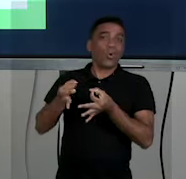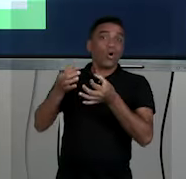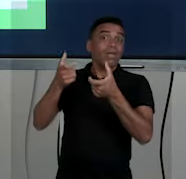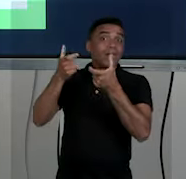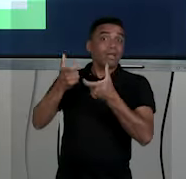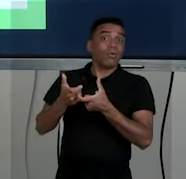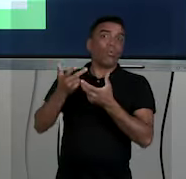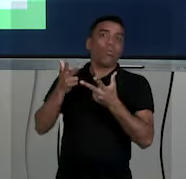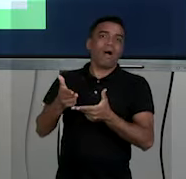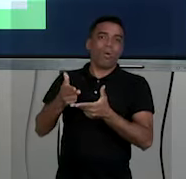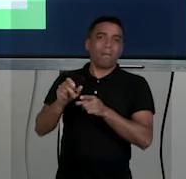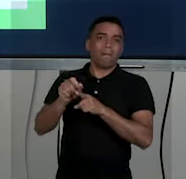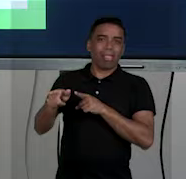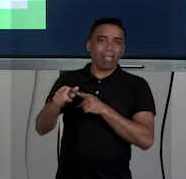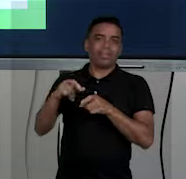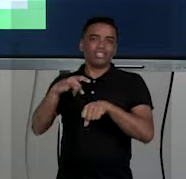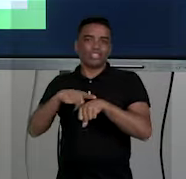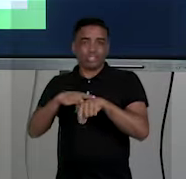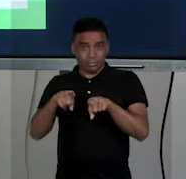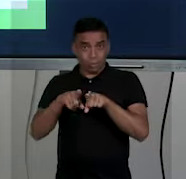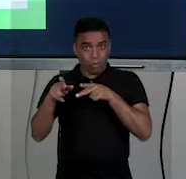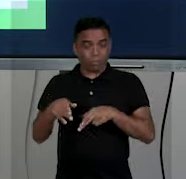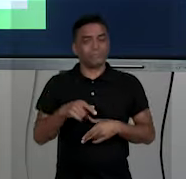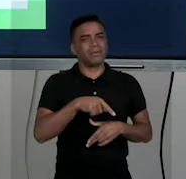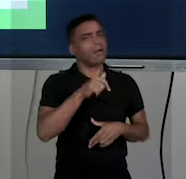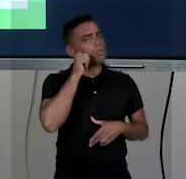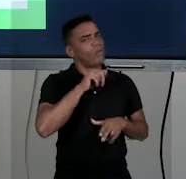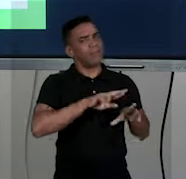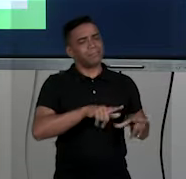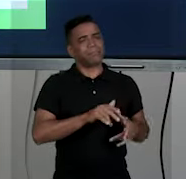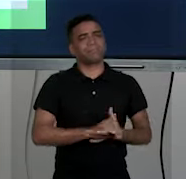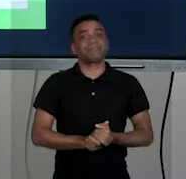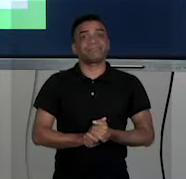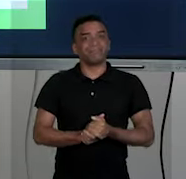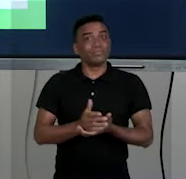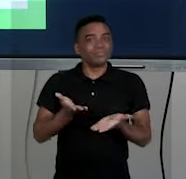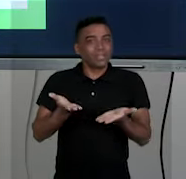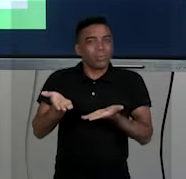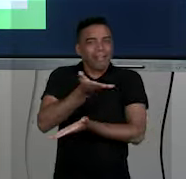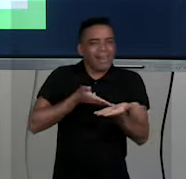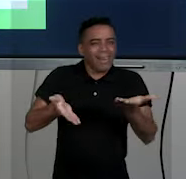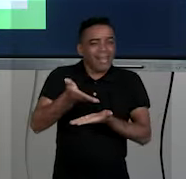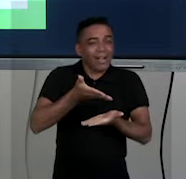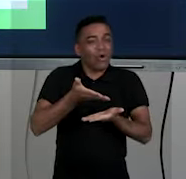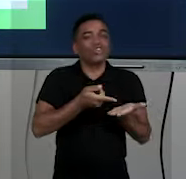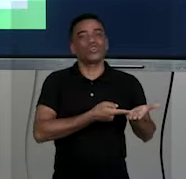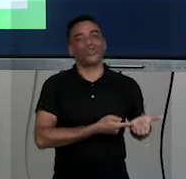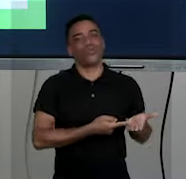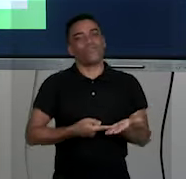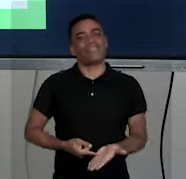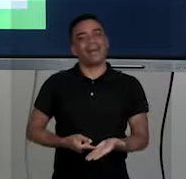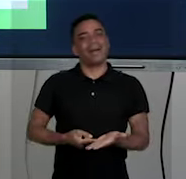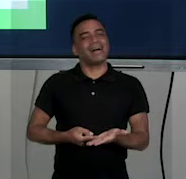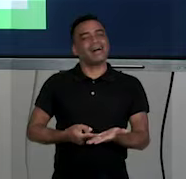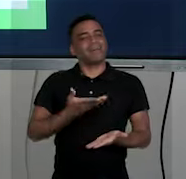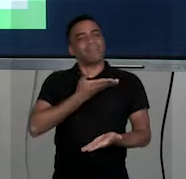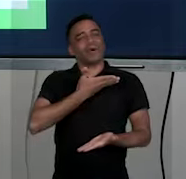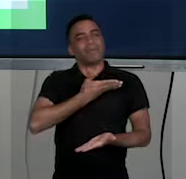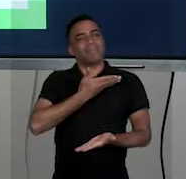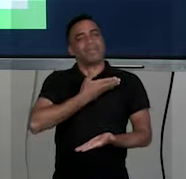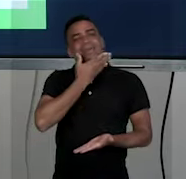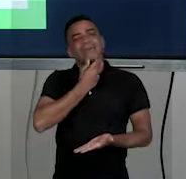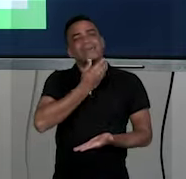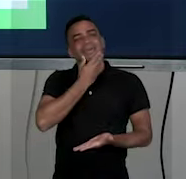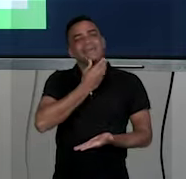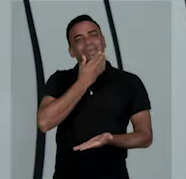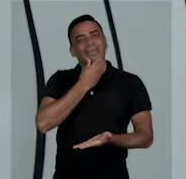hoje ficar ainda mais interessante e interativa, eu trouxe um convidado muito especial, um grande amigo meu,